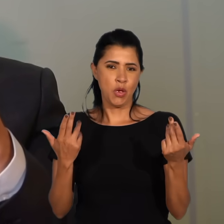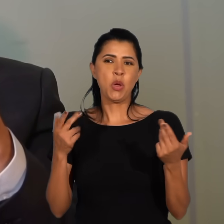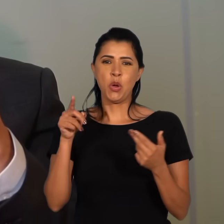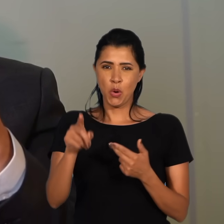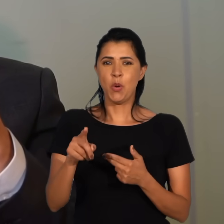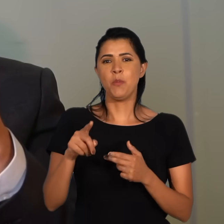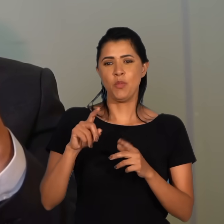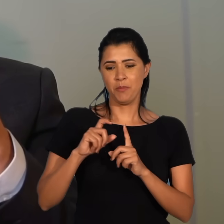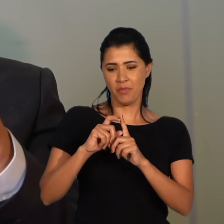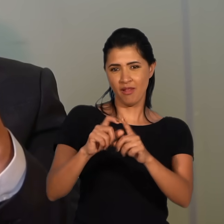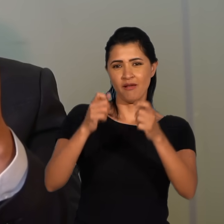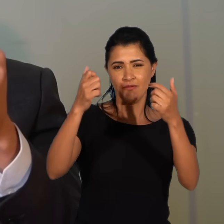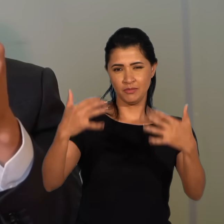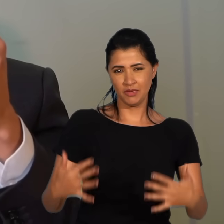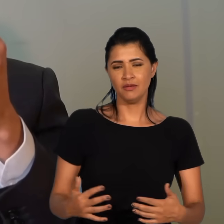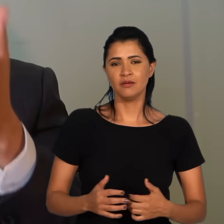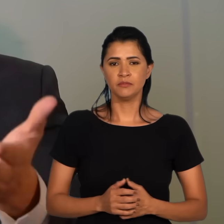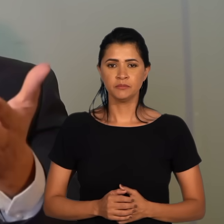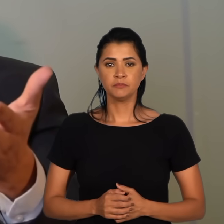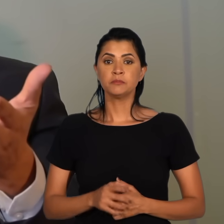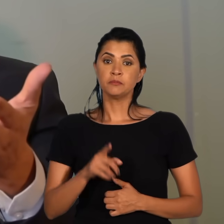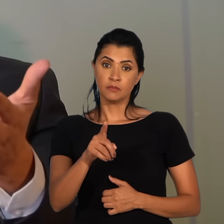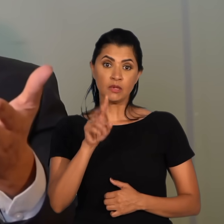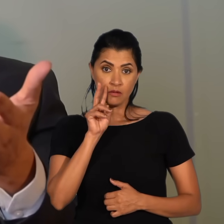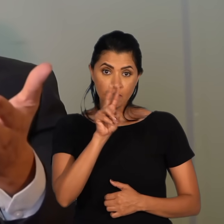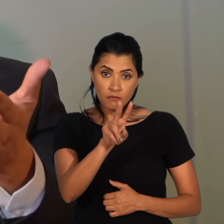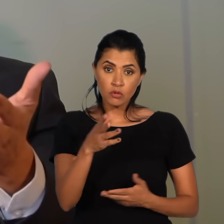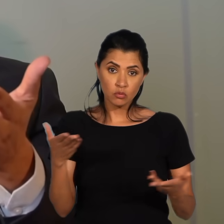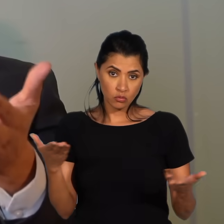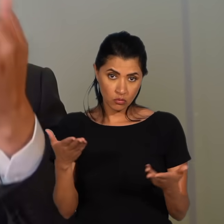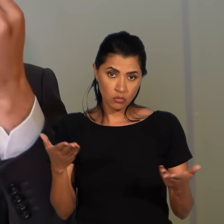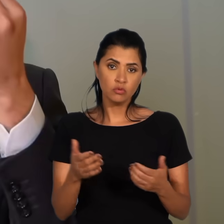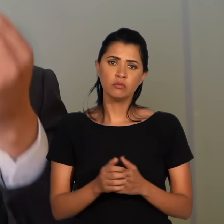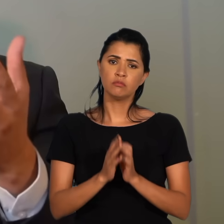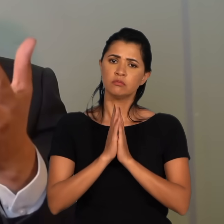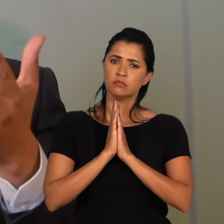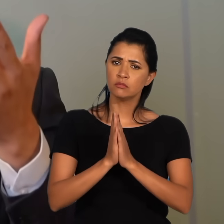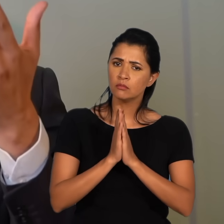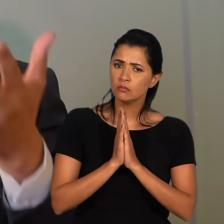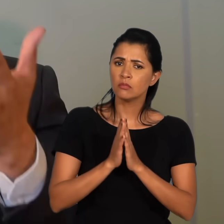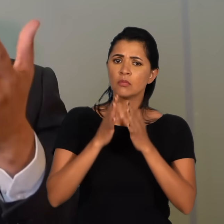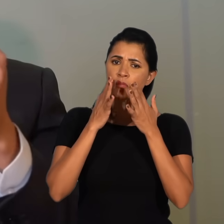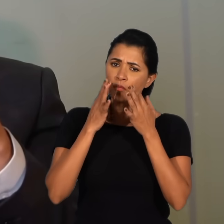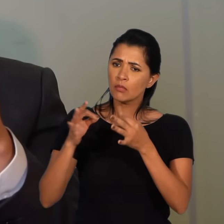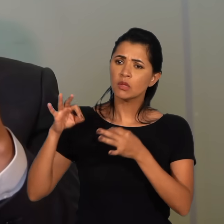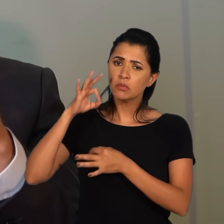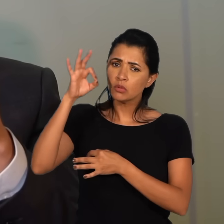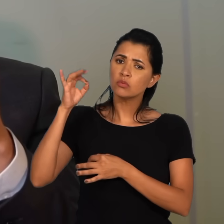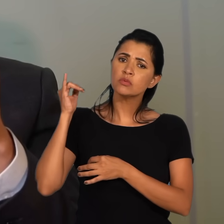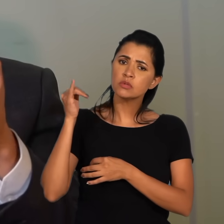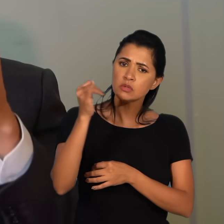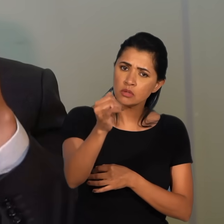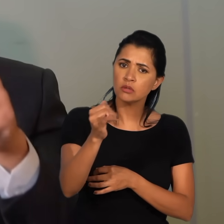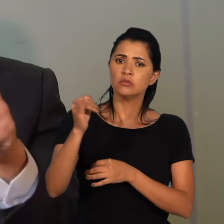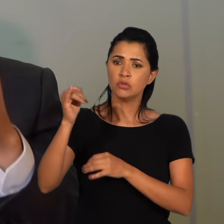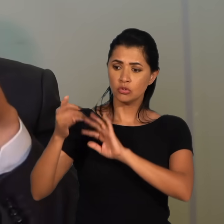como a a palavra de Deus diz diz né então Eh que você você tá nos assistindo hoje aí por favor ouça a voz do Espírito